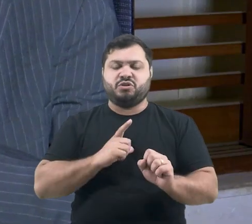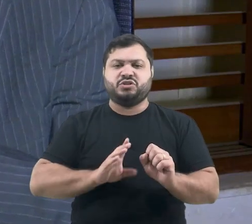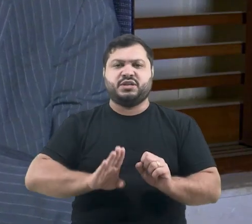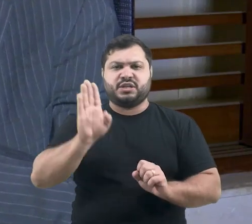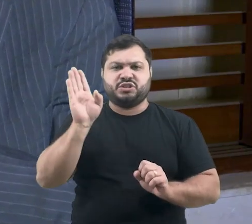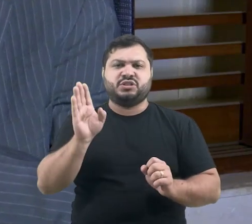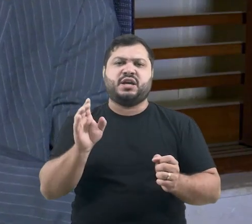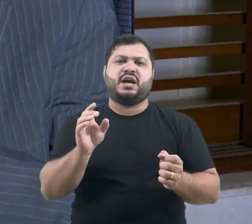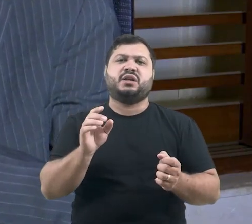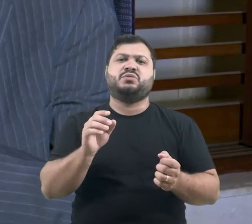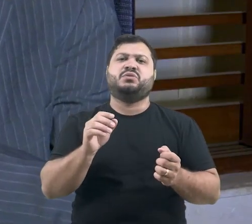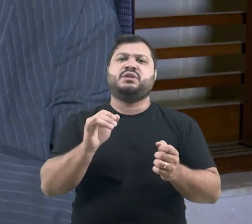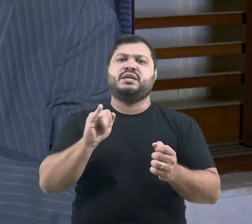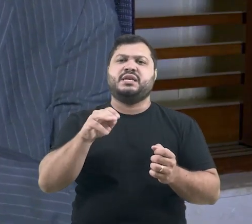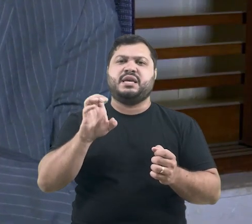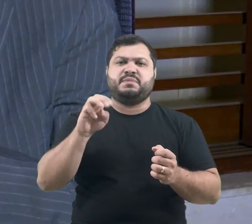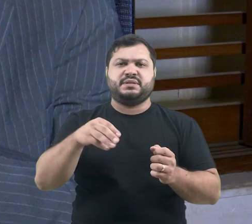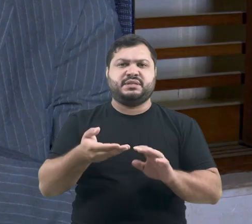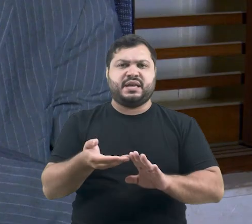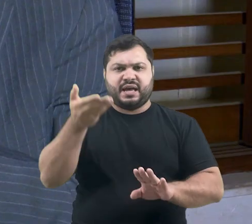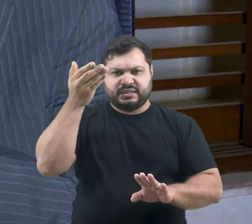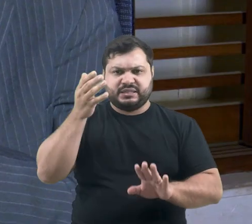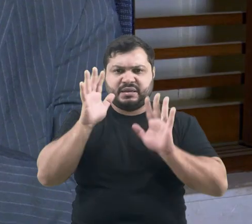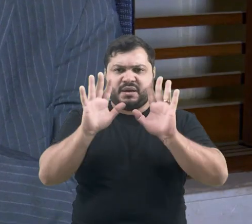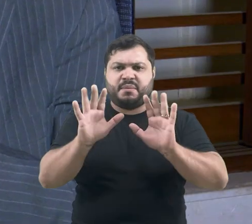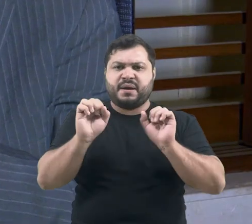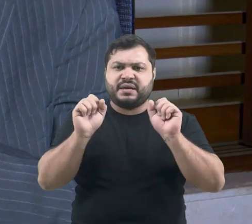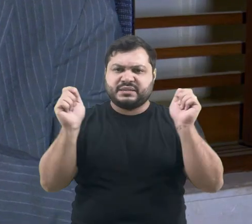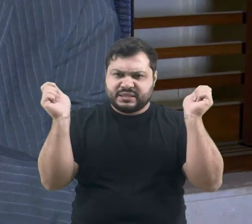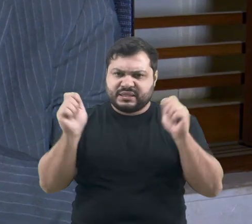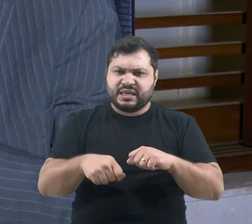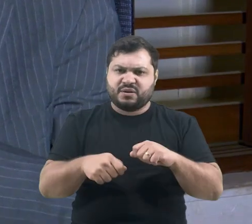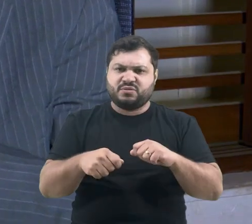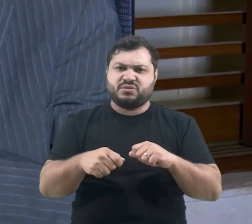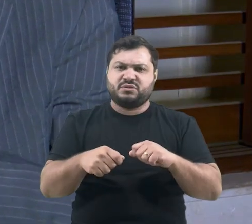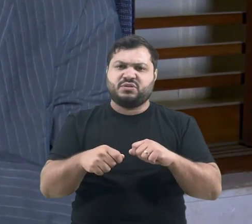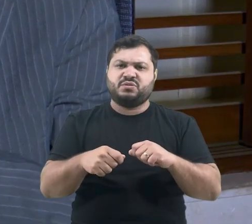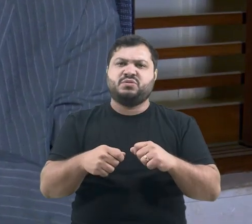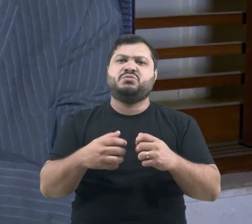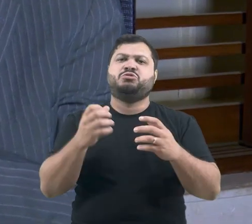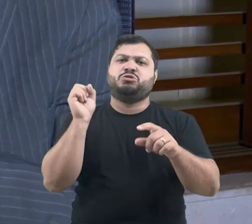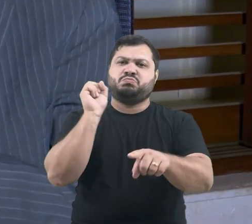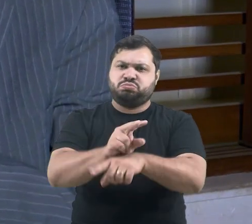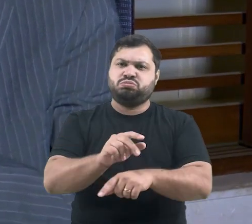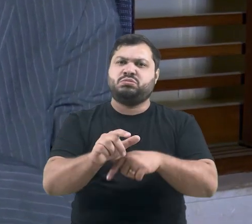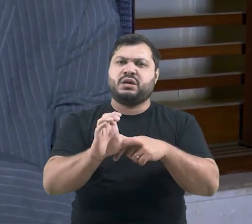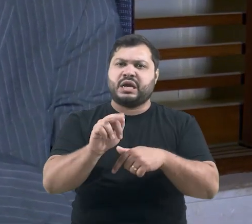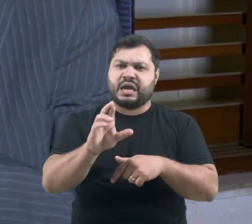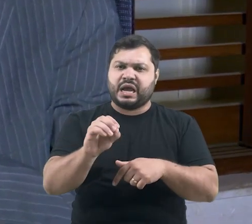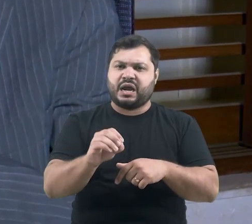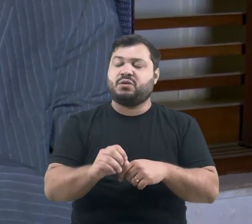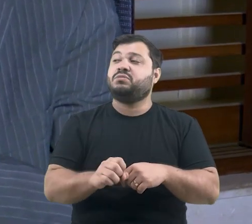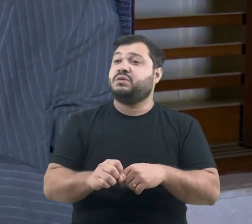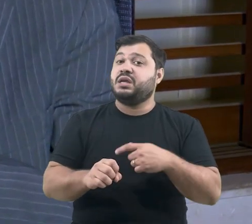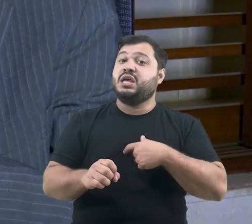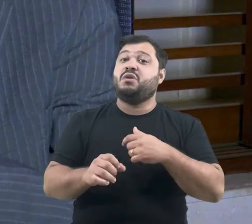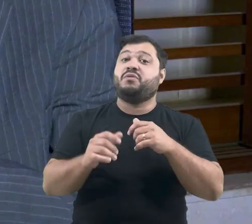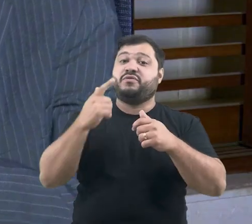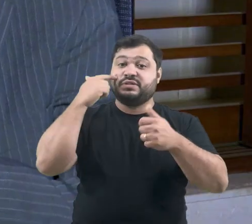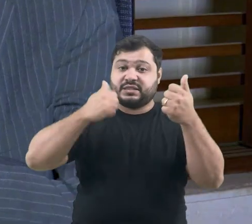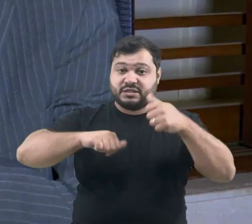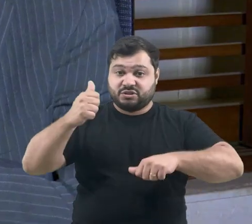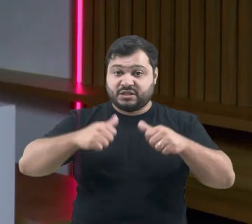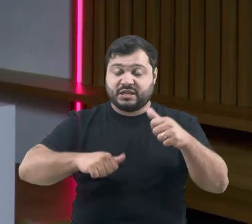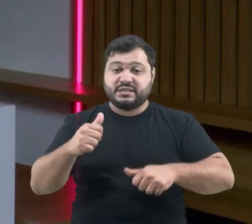podem haver candidatos com o IMC acima da média, mas que têm condições de assumir determinados cargos? Eu fiz questão